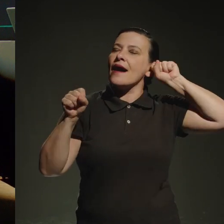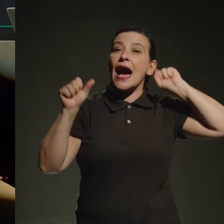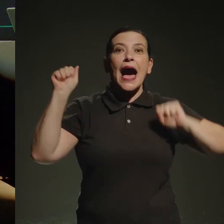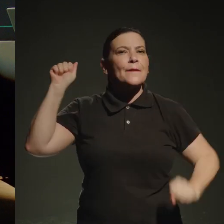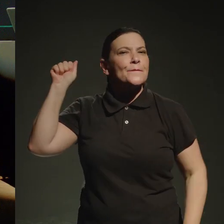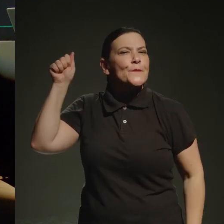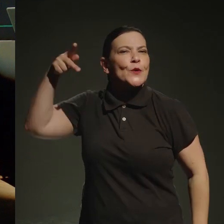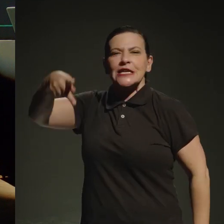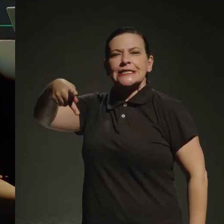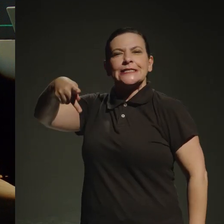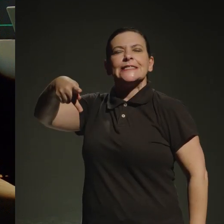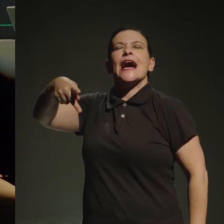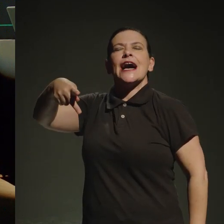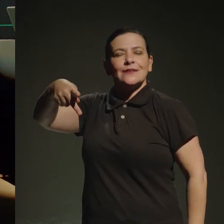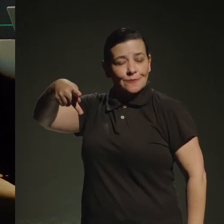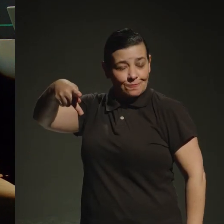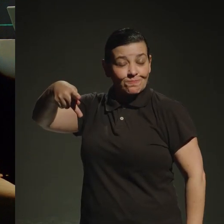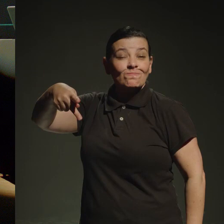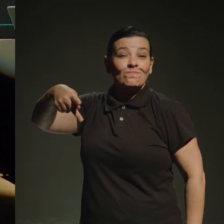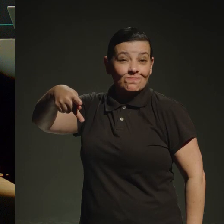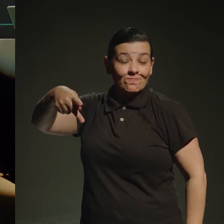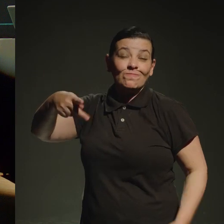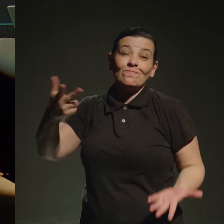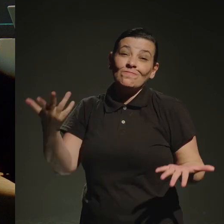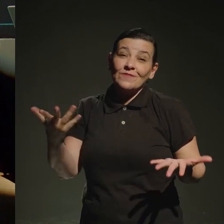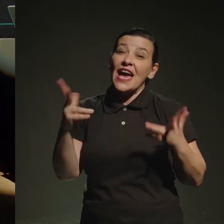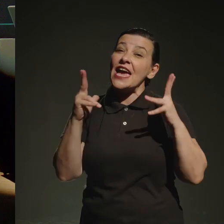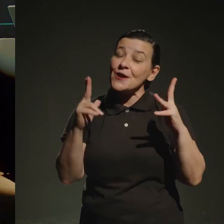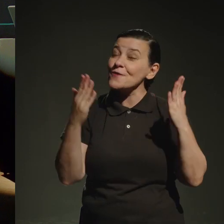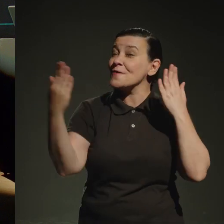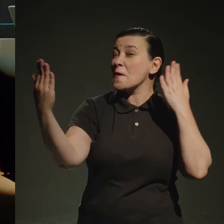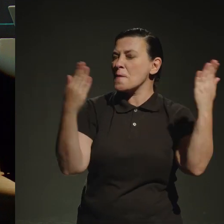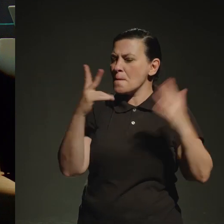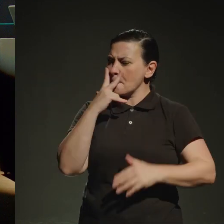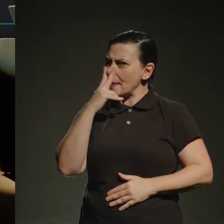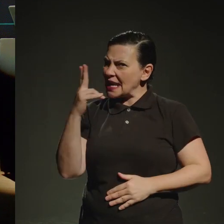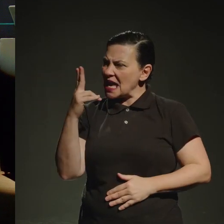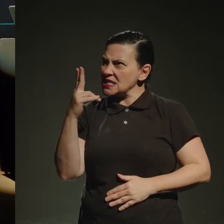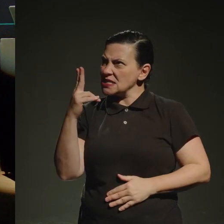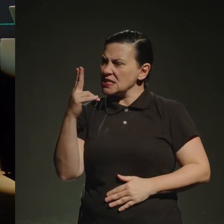econômica. Uma palavra tão rica em melodia, tão cheia de significados.